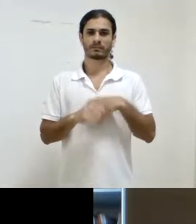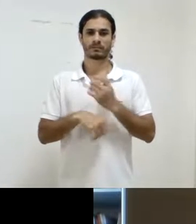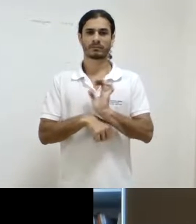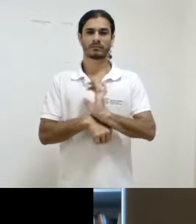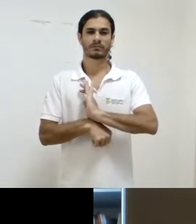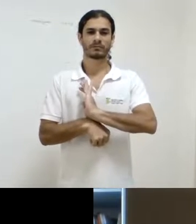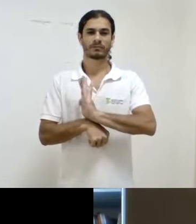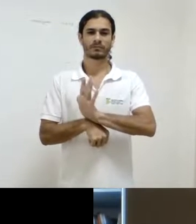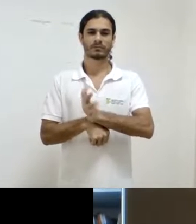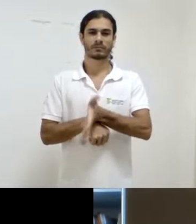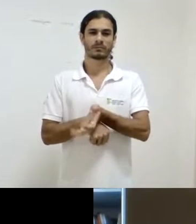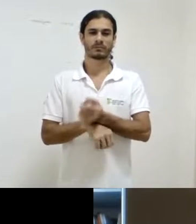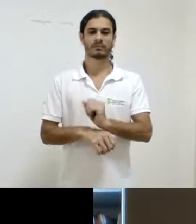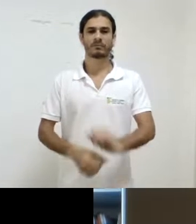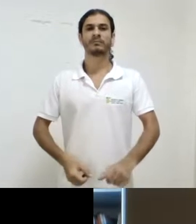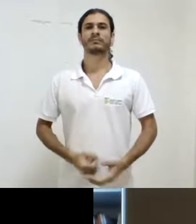Vou fazer a contagem.